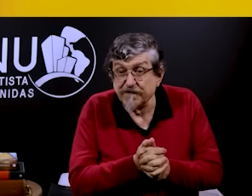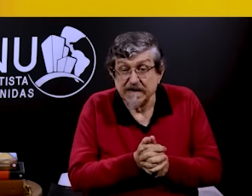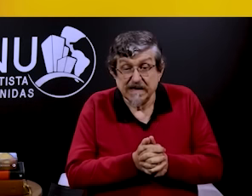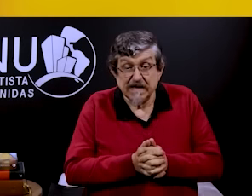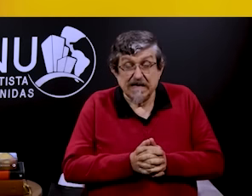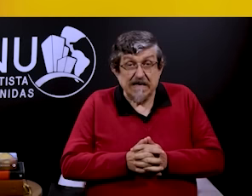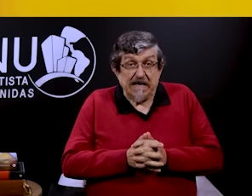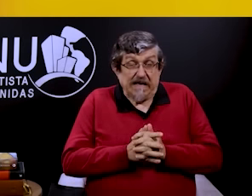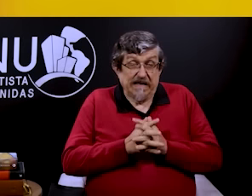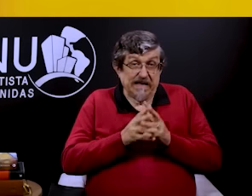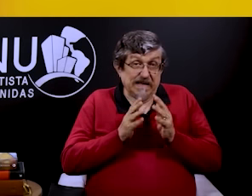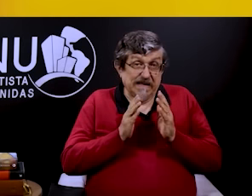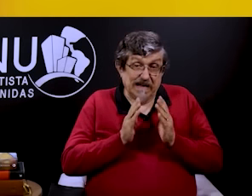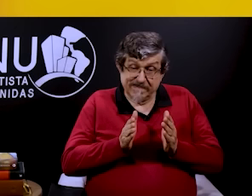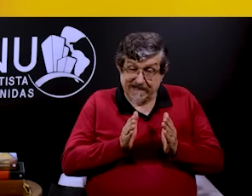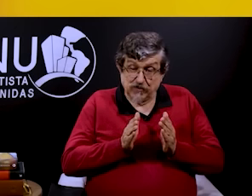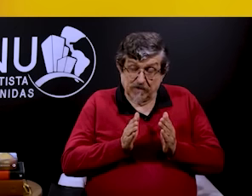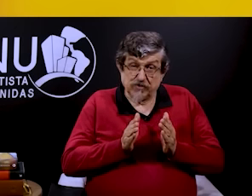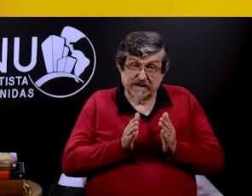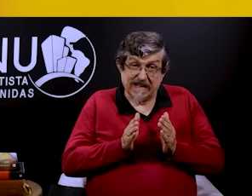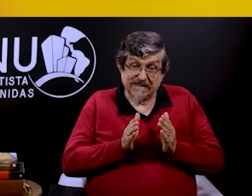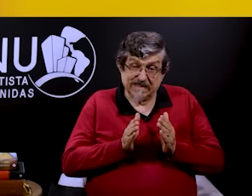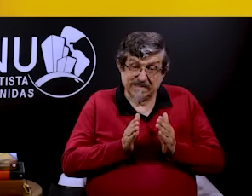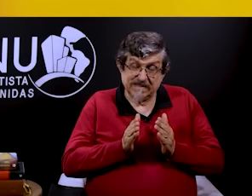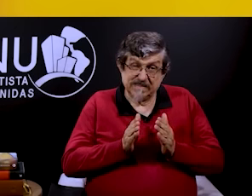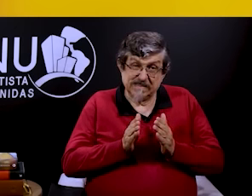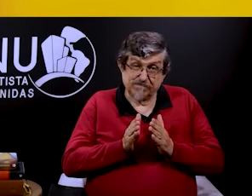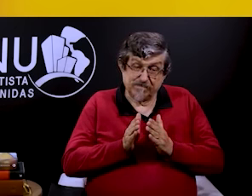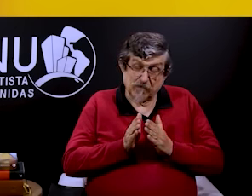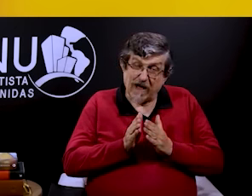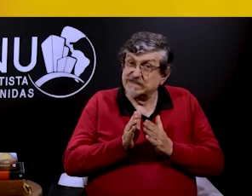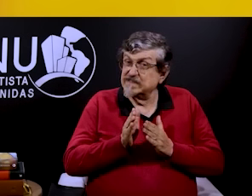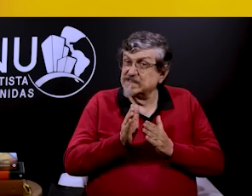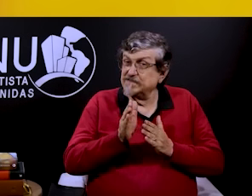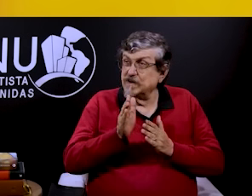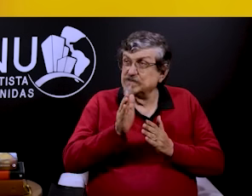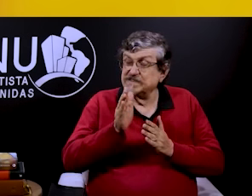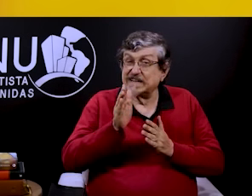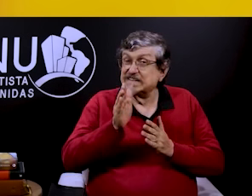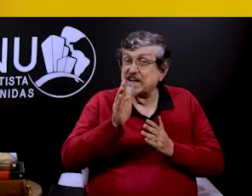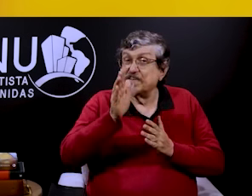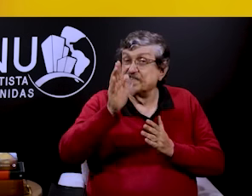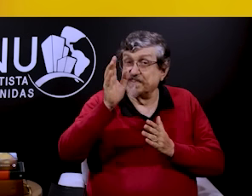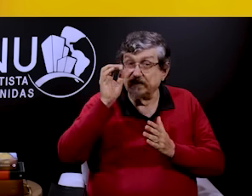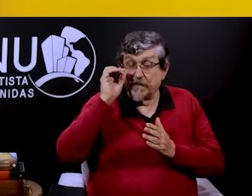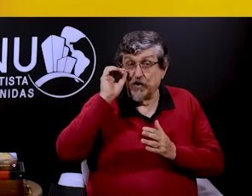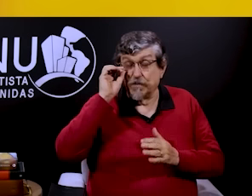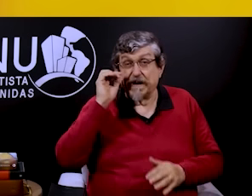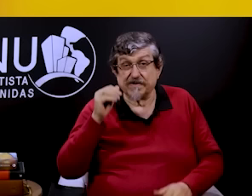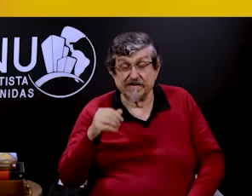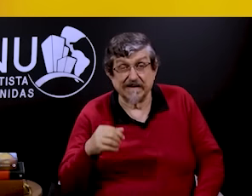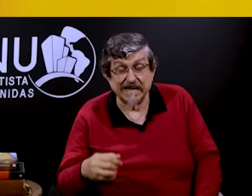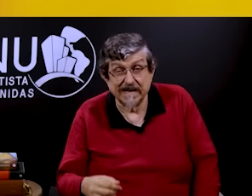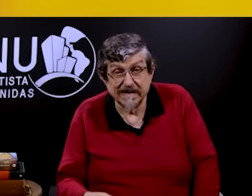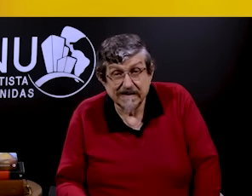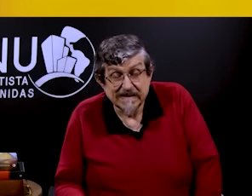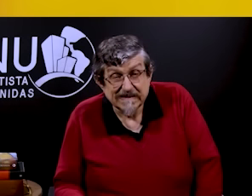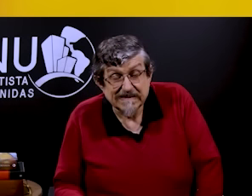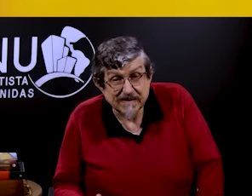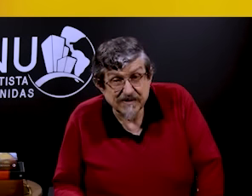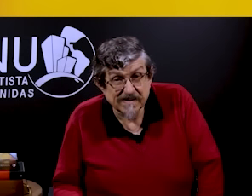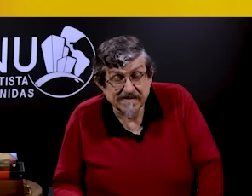Negev. E ele sai de uma jornada, quase que, vamos dizer, atravessando a maior parte da